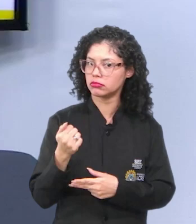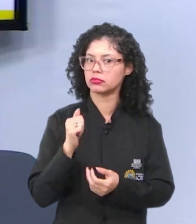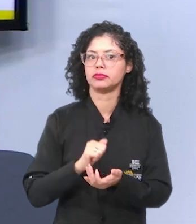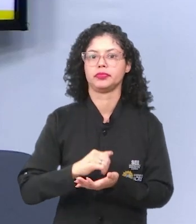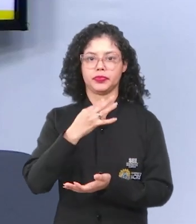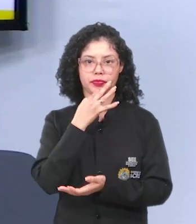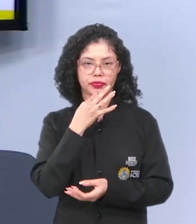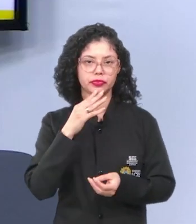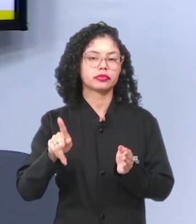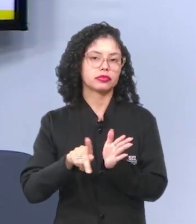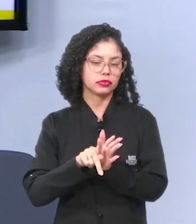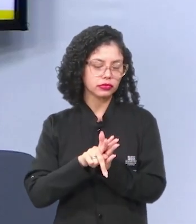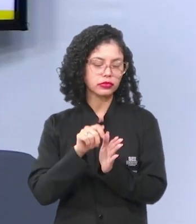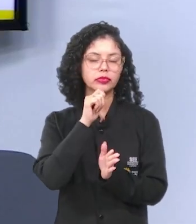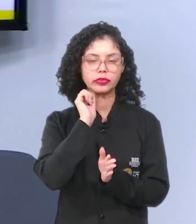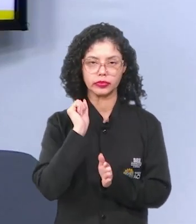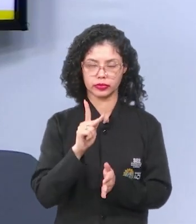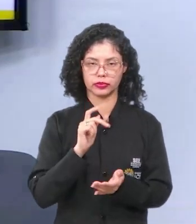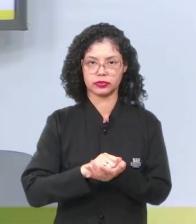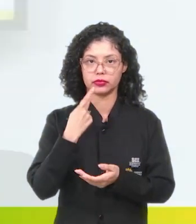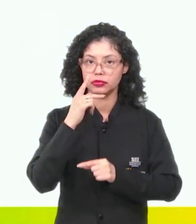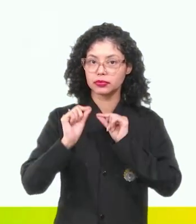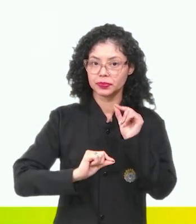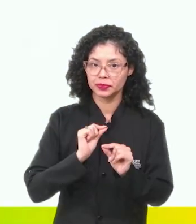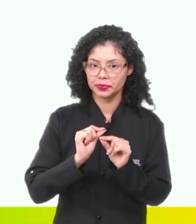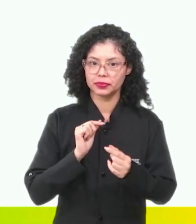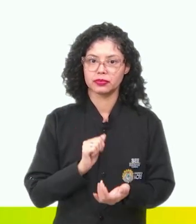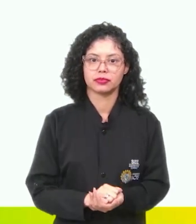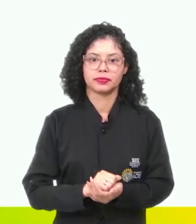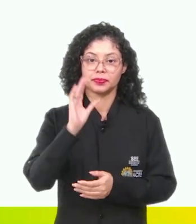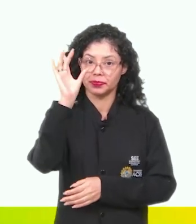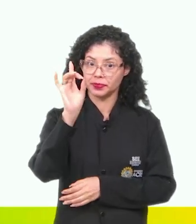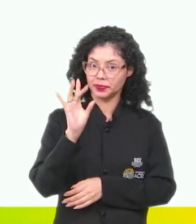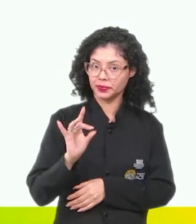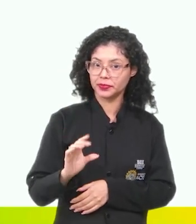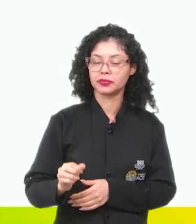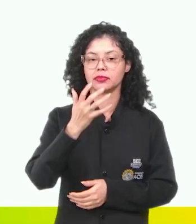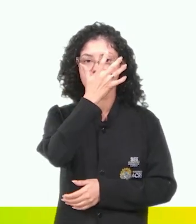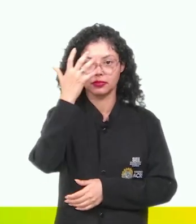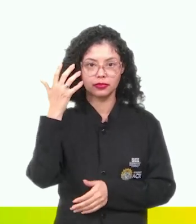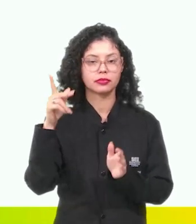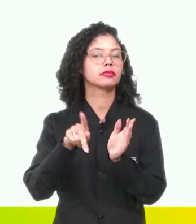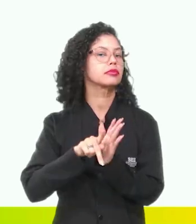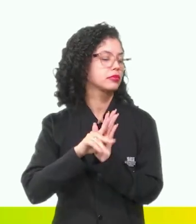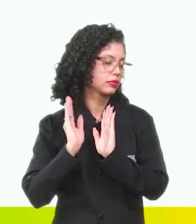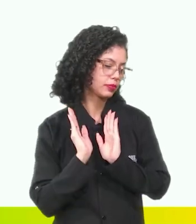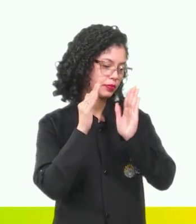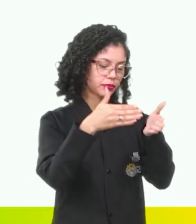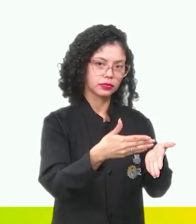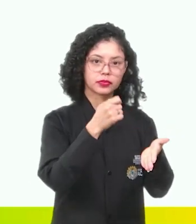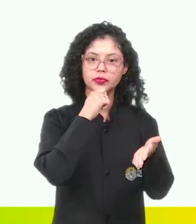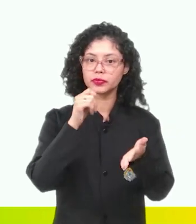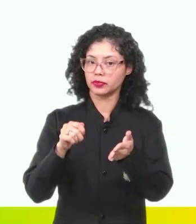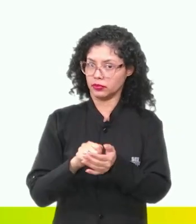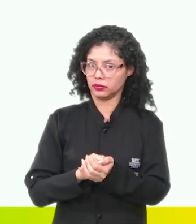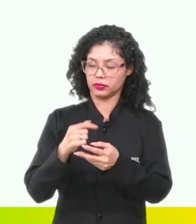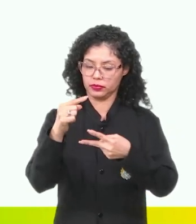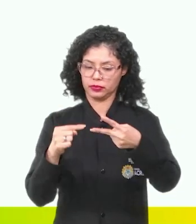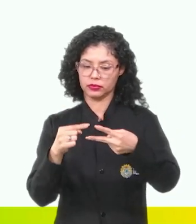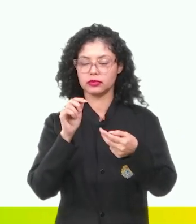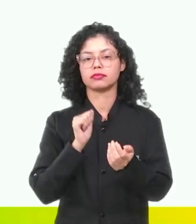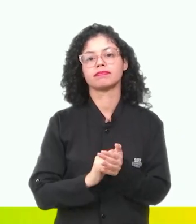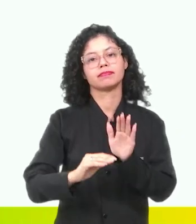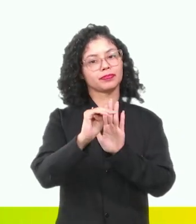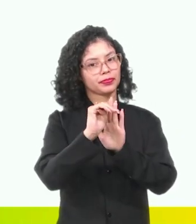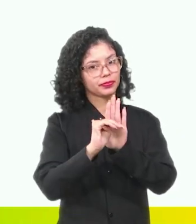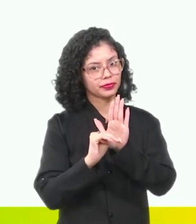conhecida por esses outros, tá? Fala o quê? Cada caráter é determinado por um par de